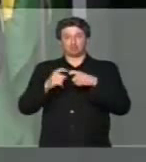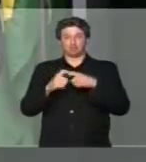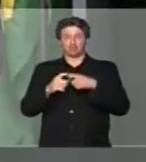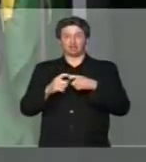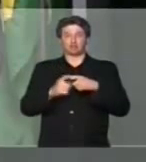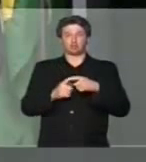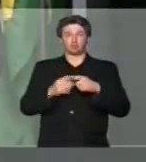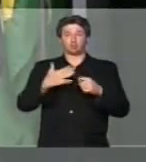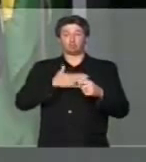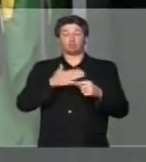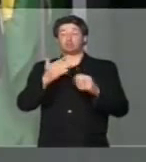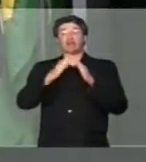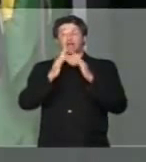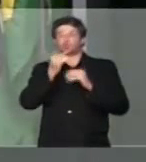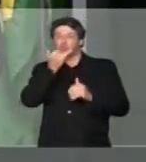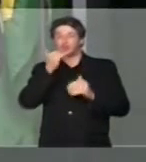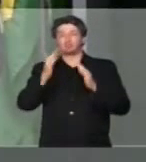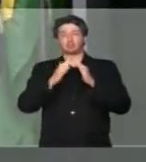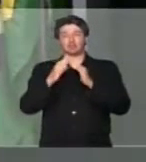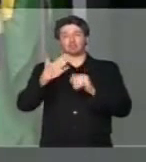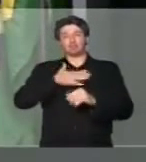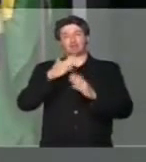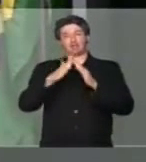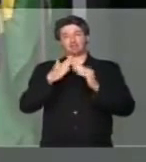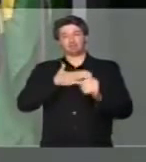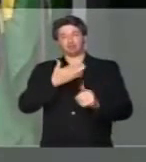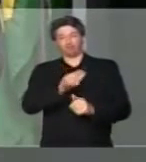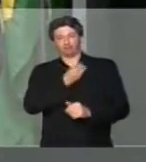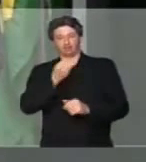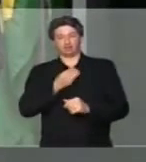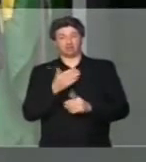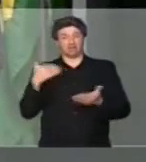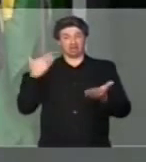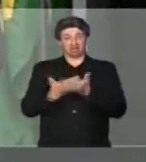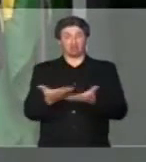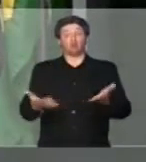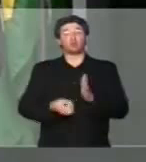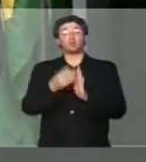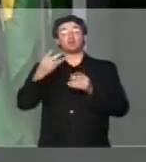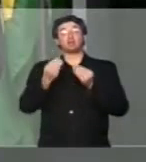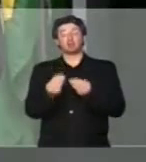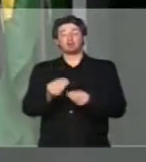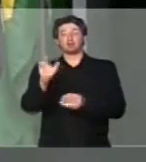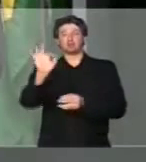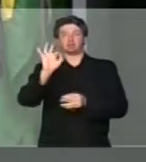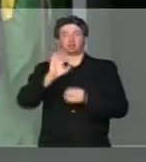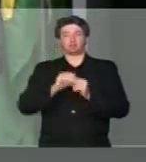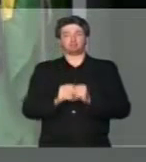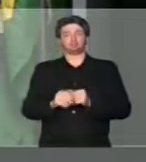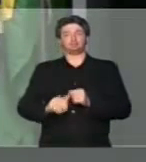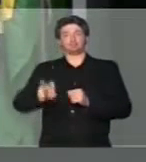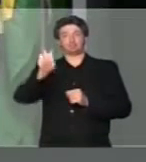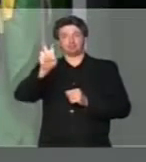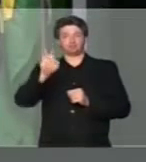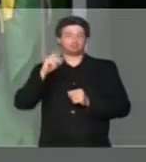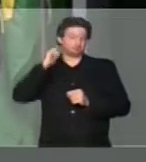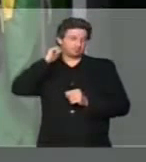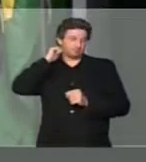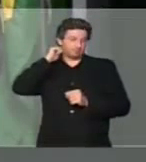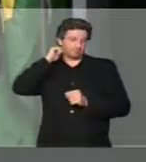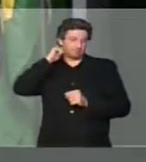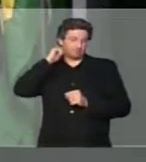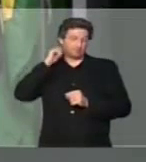Vida. Até hoje não entregou nenhuma delas. 5. O